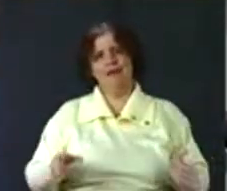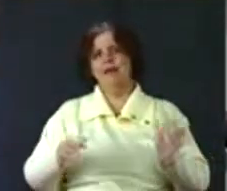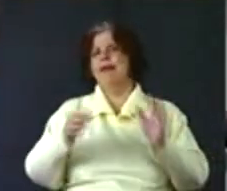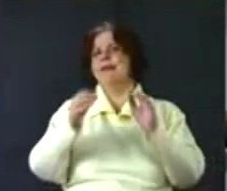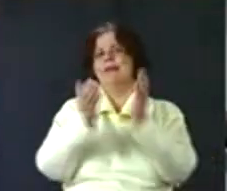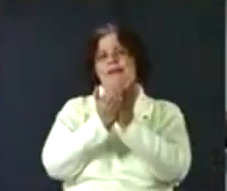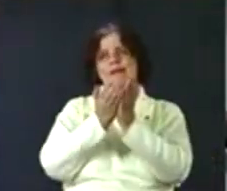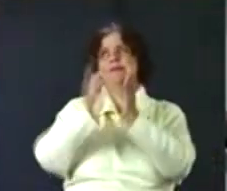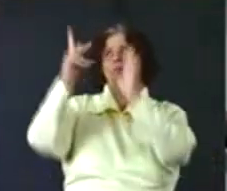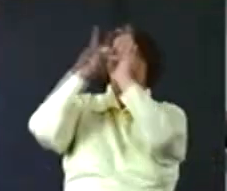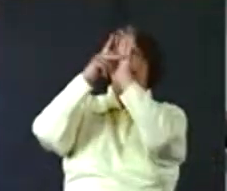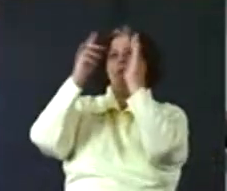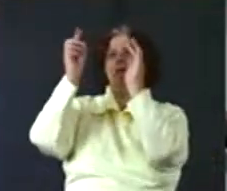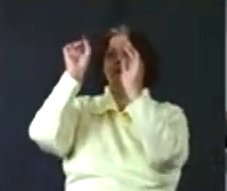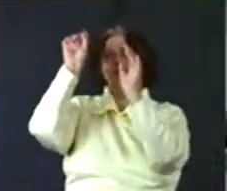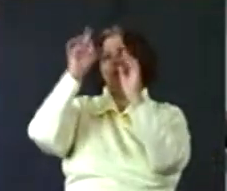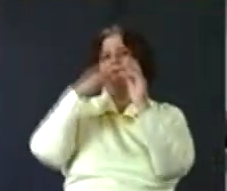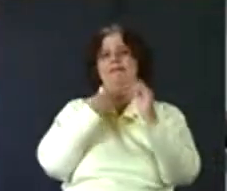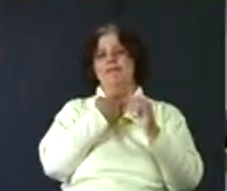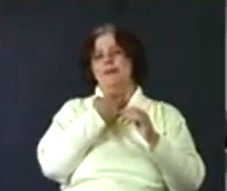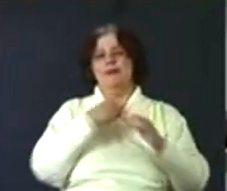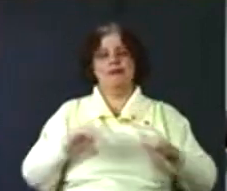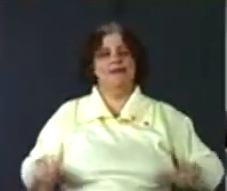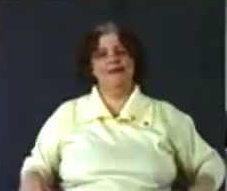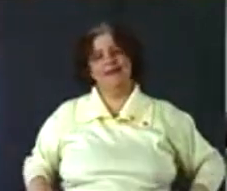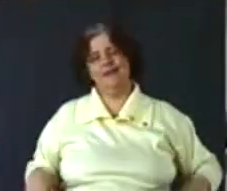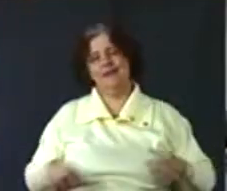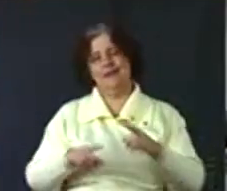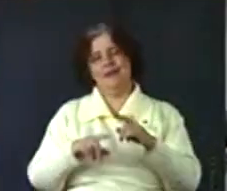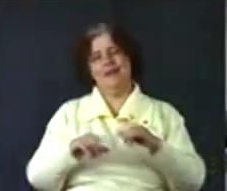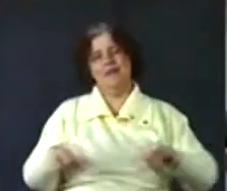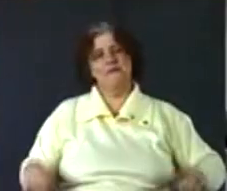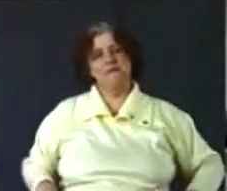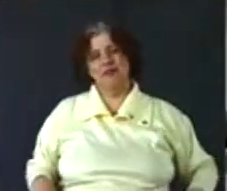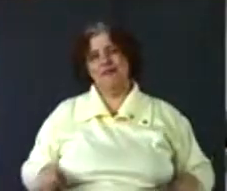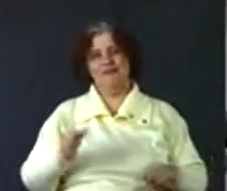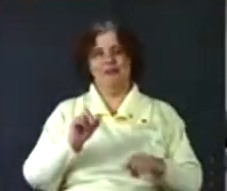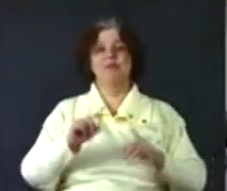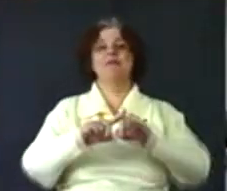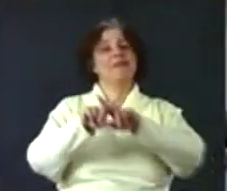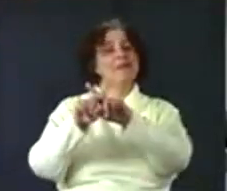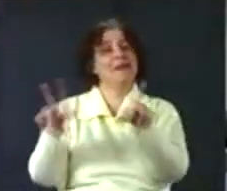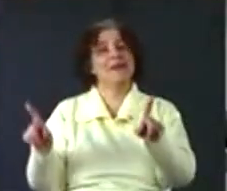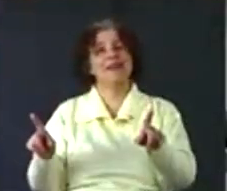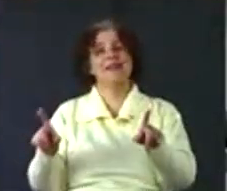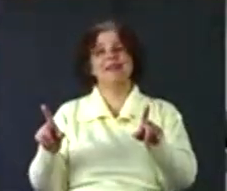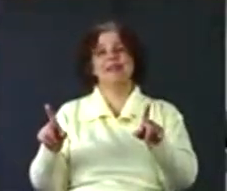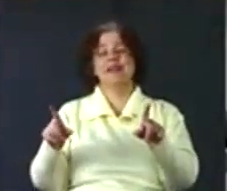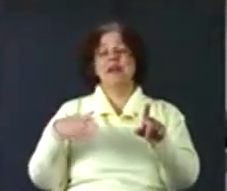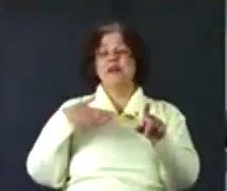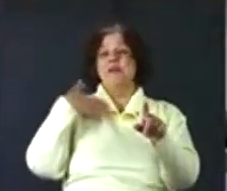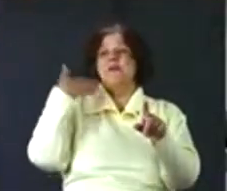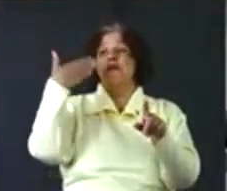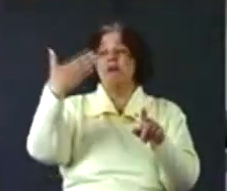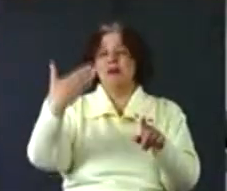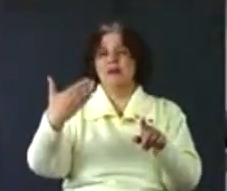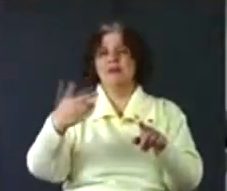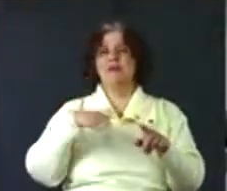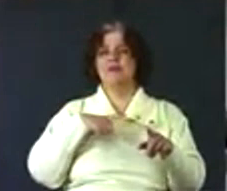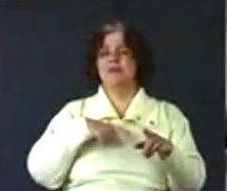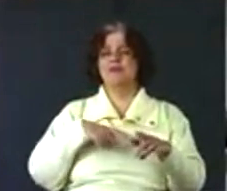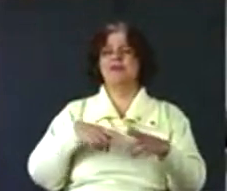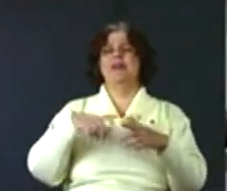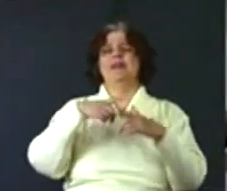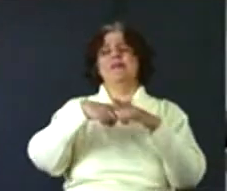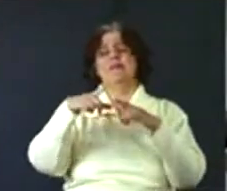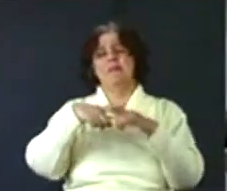de Esmirna quanto na carta de Filadélfia, é no meio da dor, é no meio do sofrimento, é no meio das aflições que o Senhor está